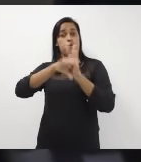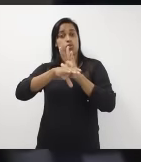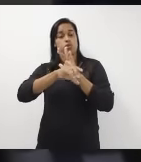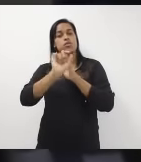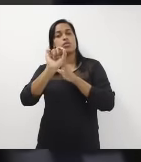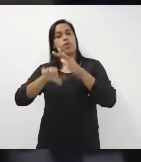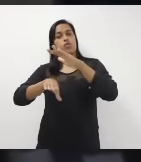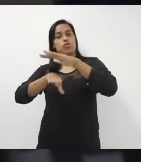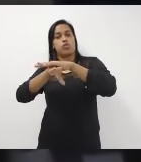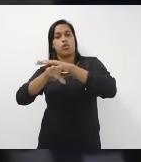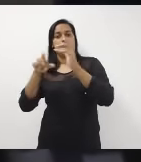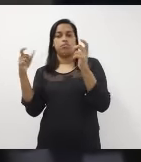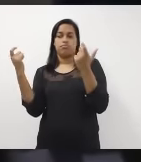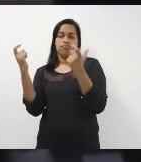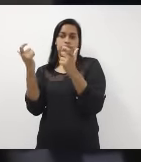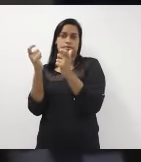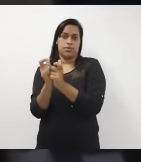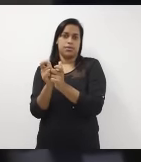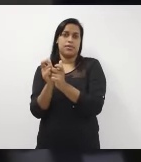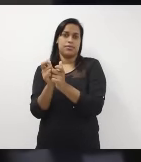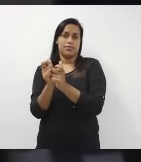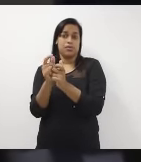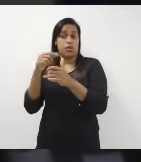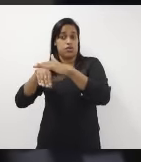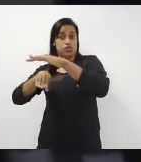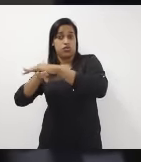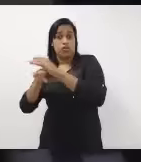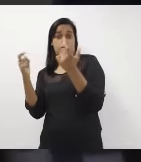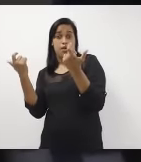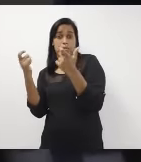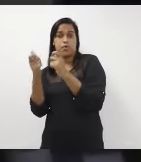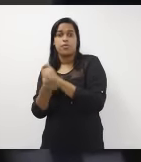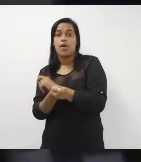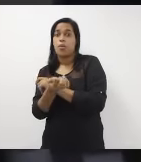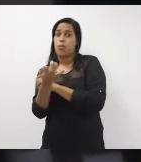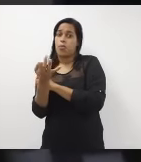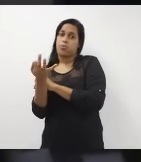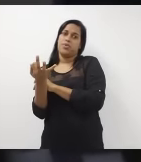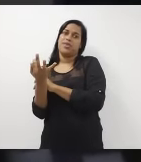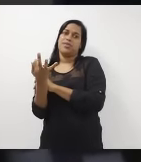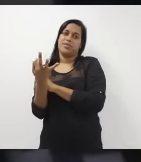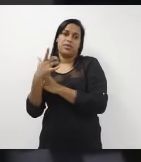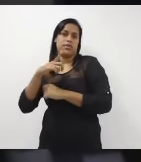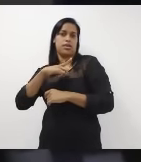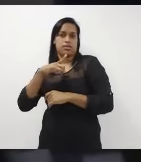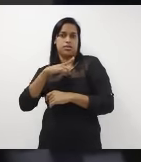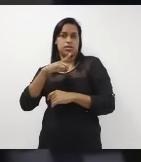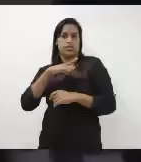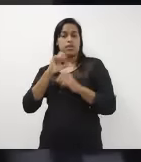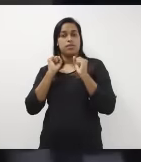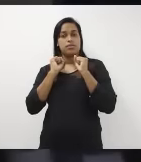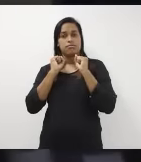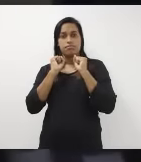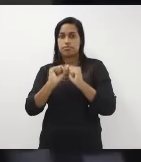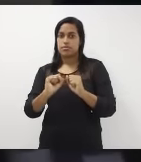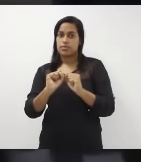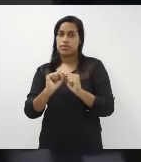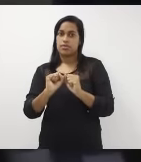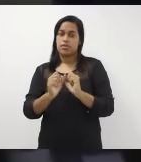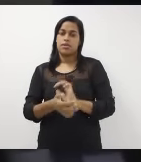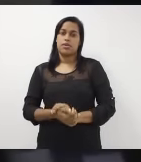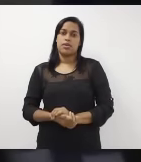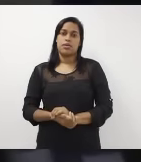mínimo. O estoque mínimo vai ser aquela quantidade mínima que você vai ter para poder